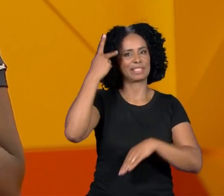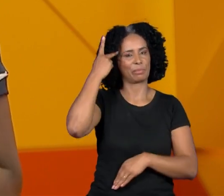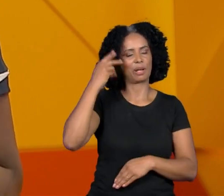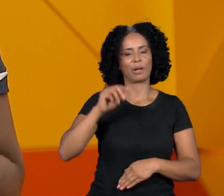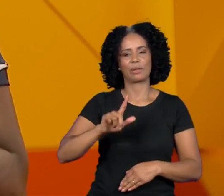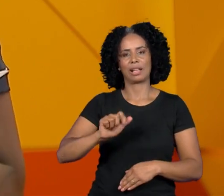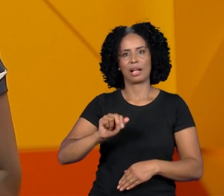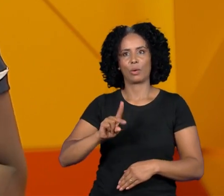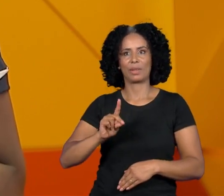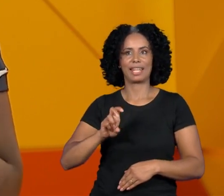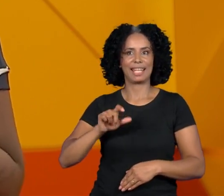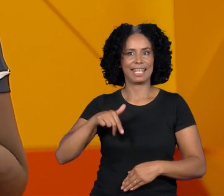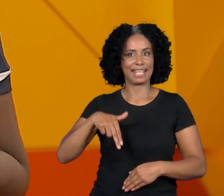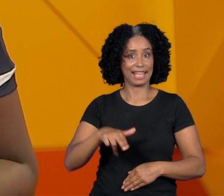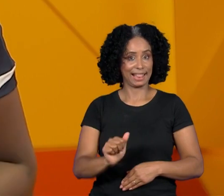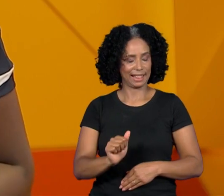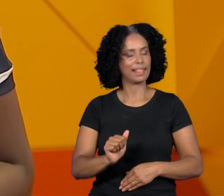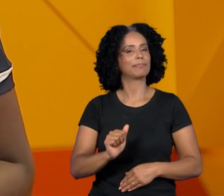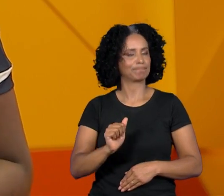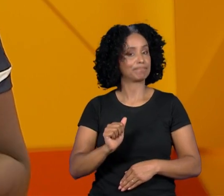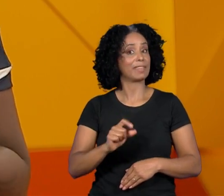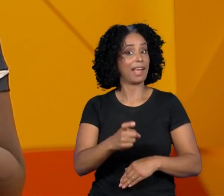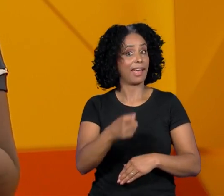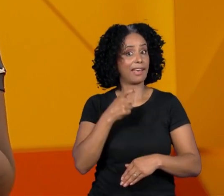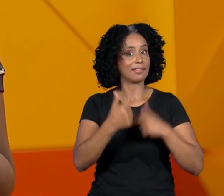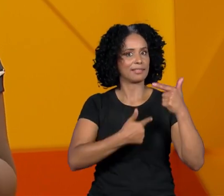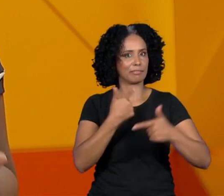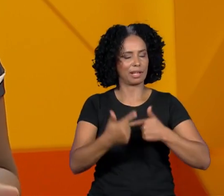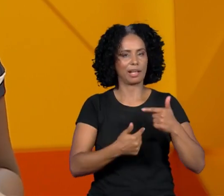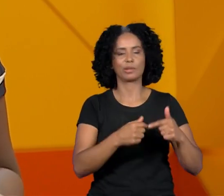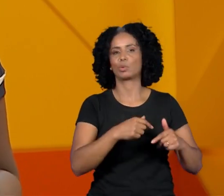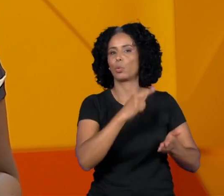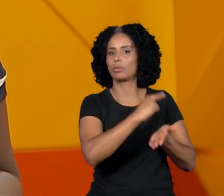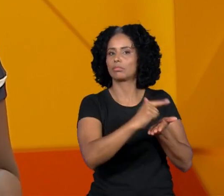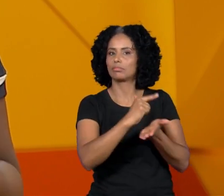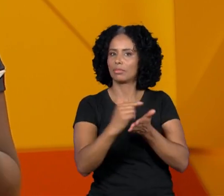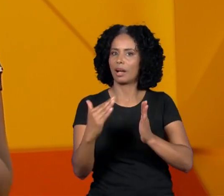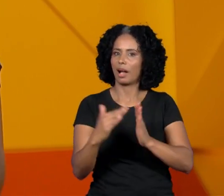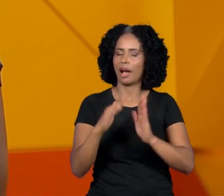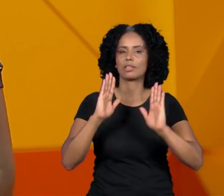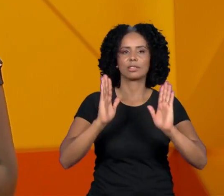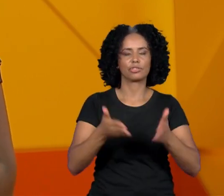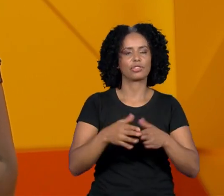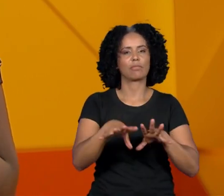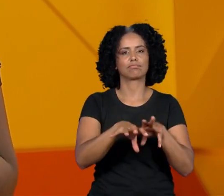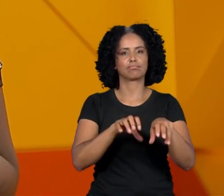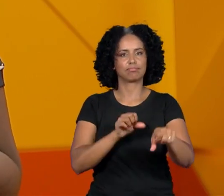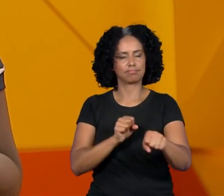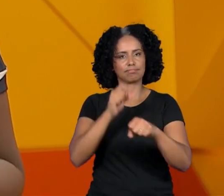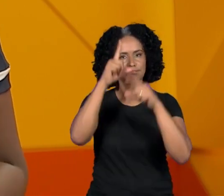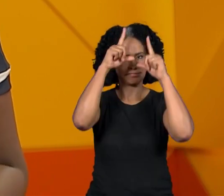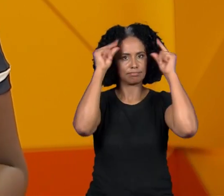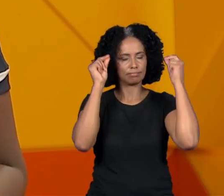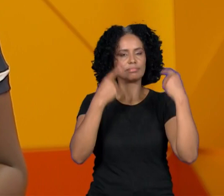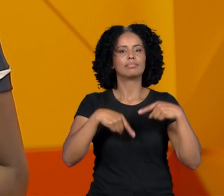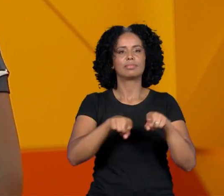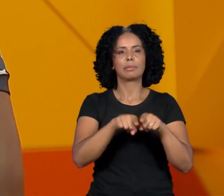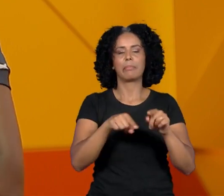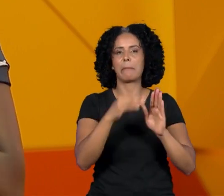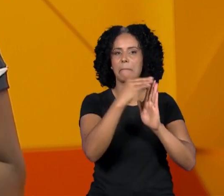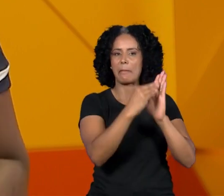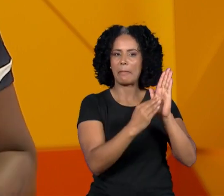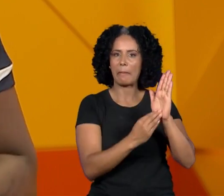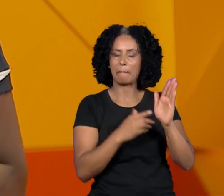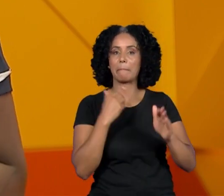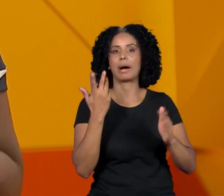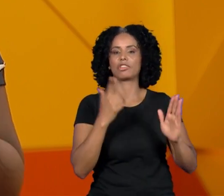Laudelina Campos de Melo, ex-doméstica, se formou em enfermagem, se alistou para trabalhar na Segunda Guerra e tinha